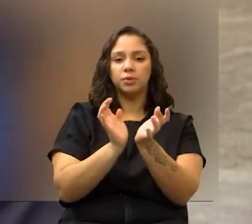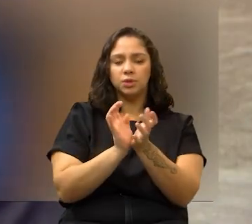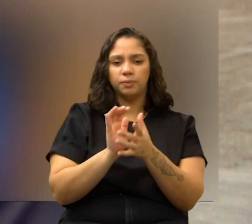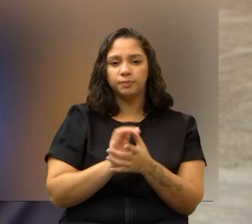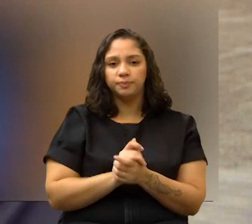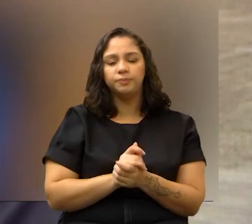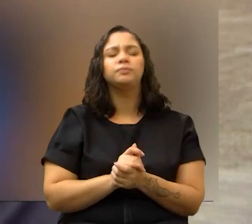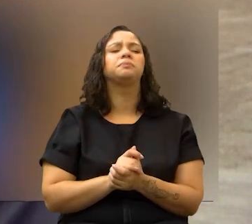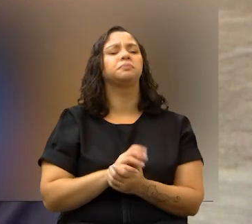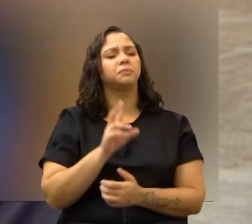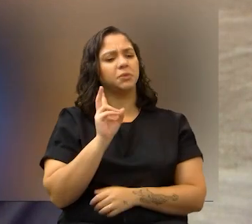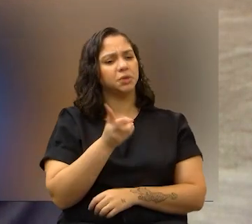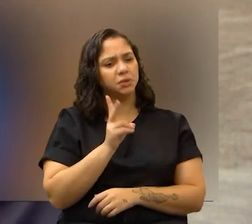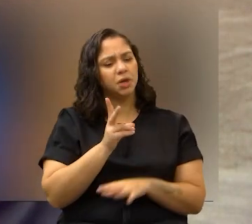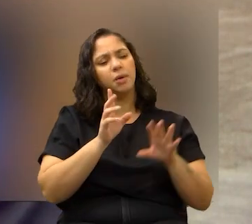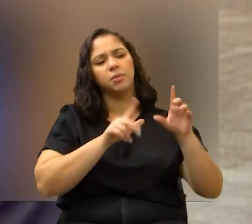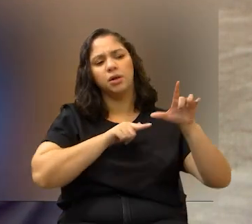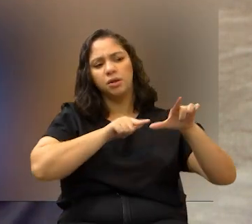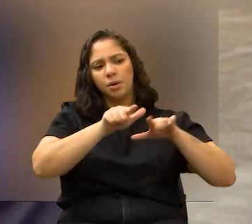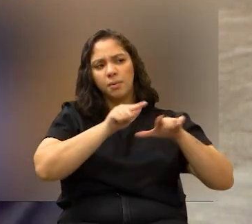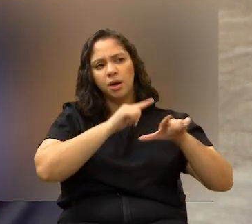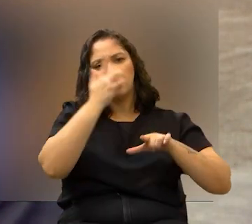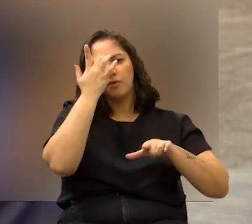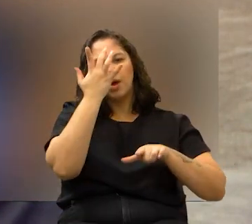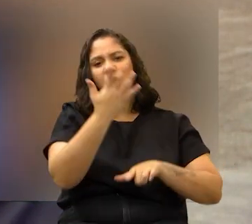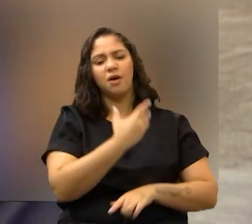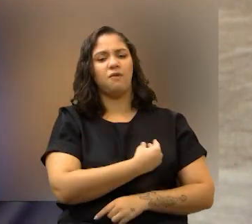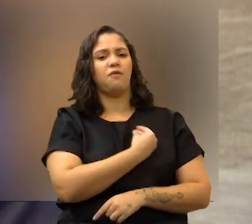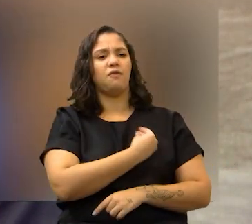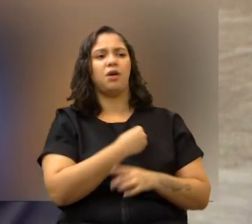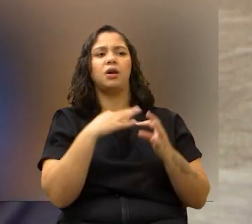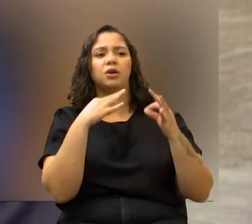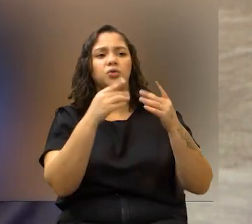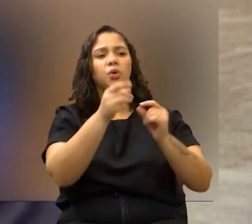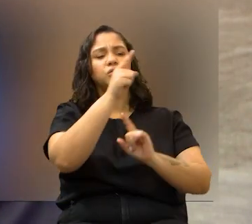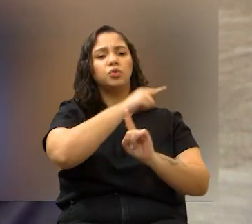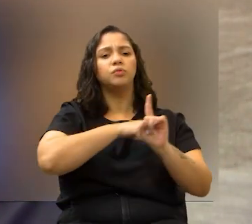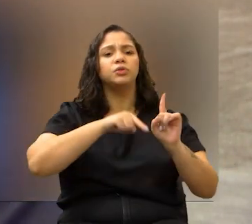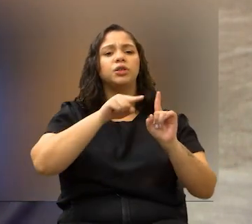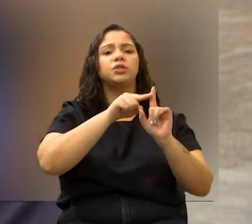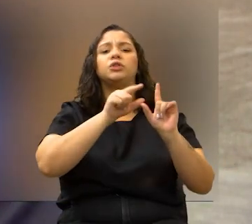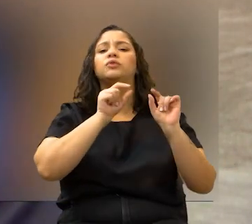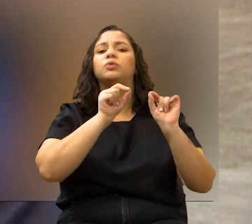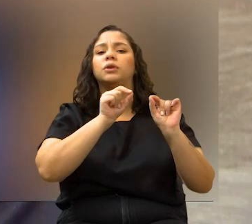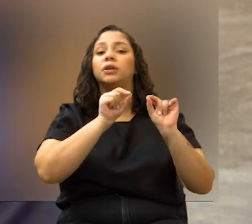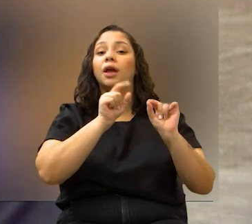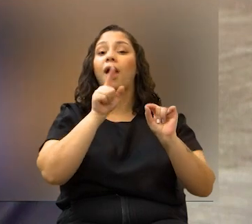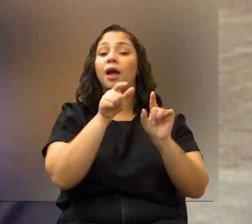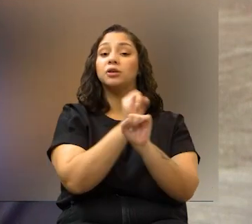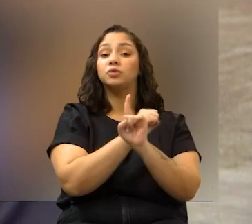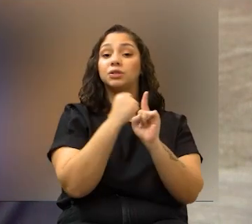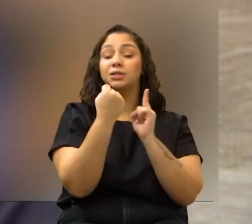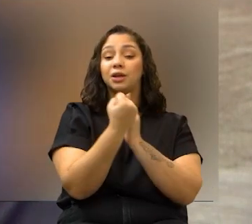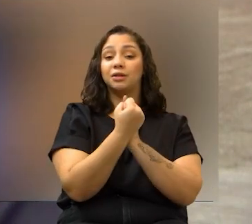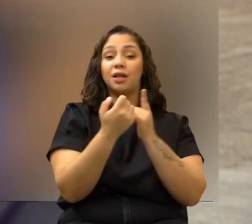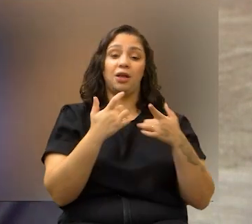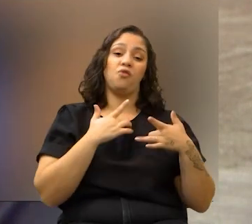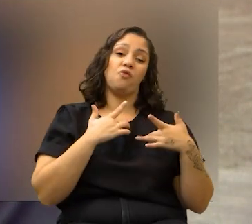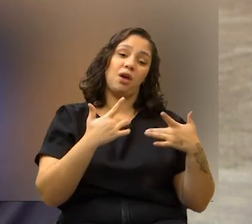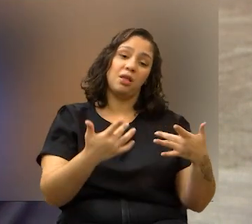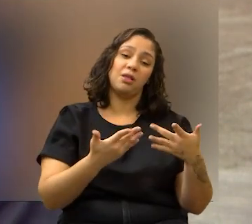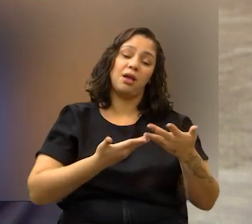estamos trabalhando para facilitar a vida de todos. Nosso objetivo é termos uma sociedade